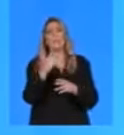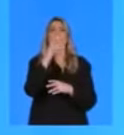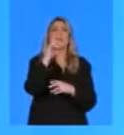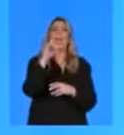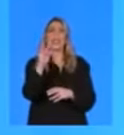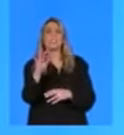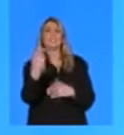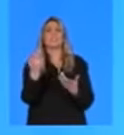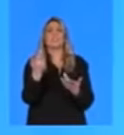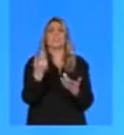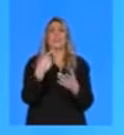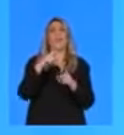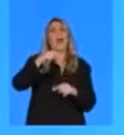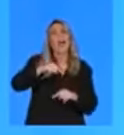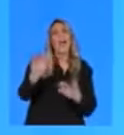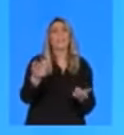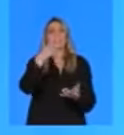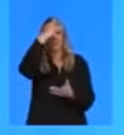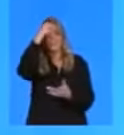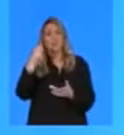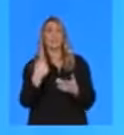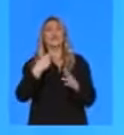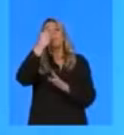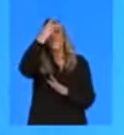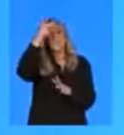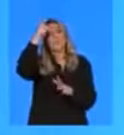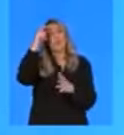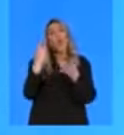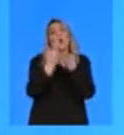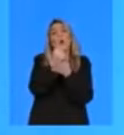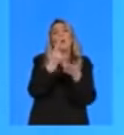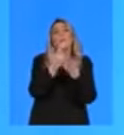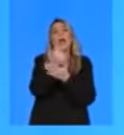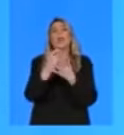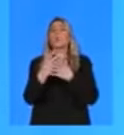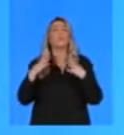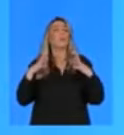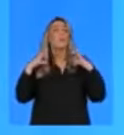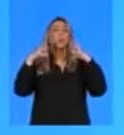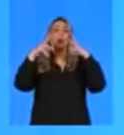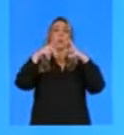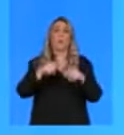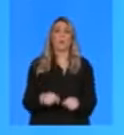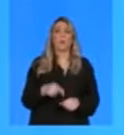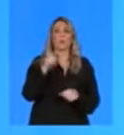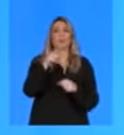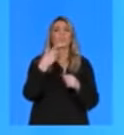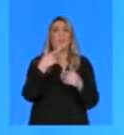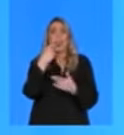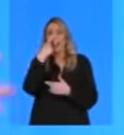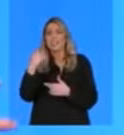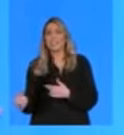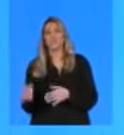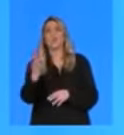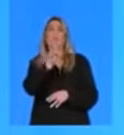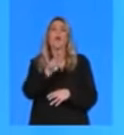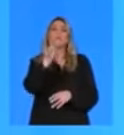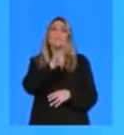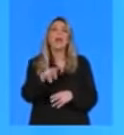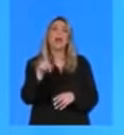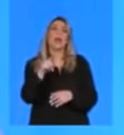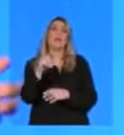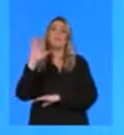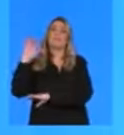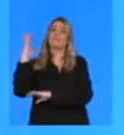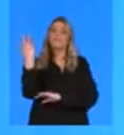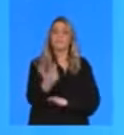plástico alumínio e a prefeitura comprar toda a compostagem da matéria orgânica para usar nos Jardins para usar no